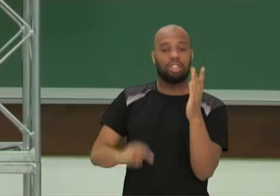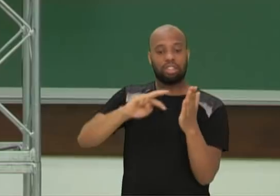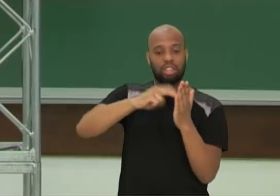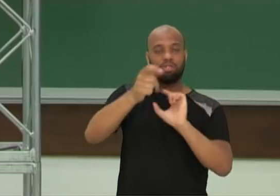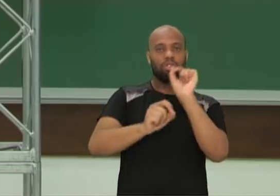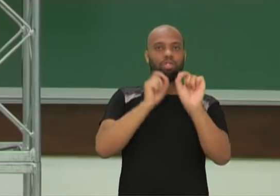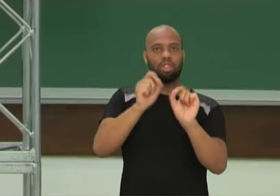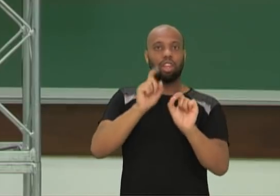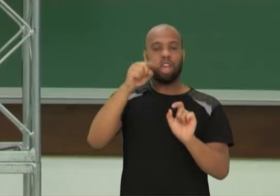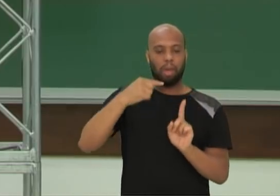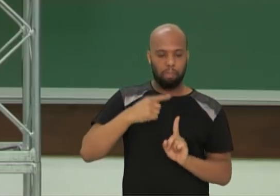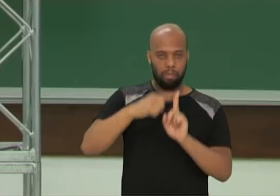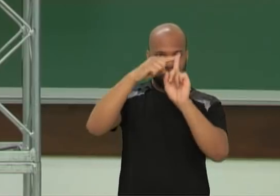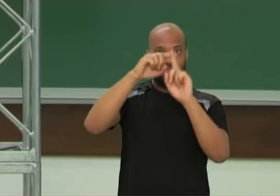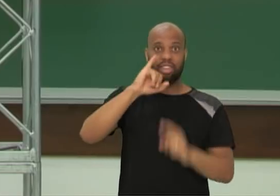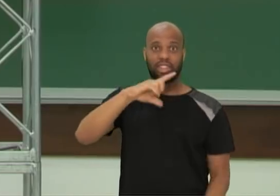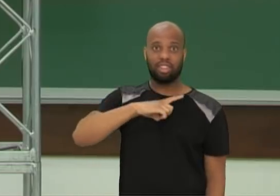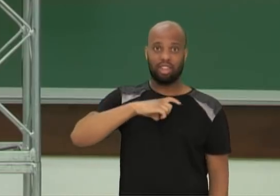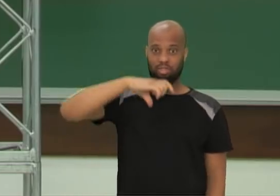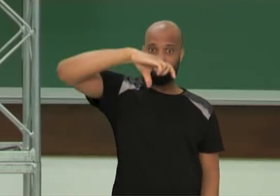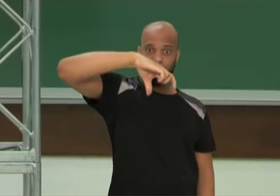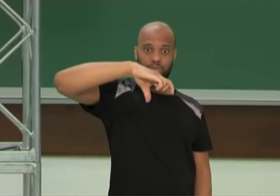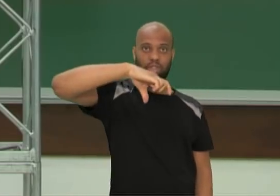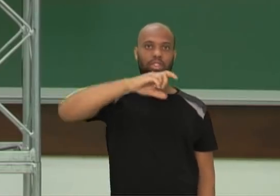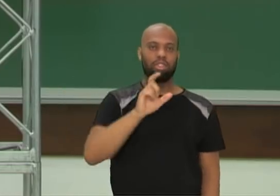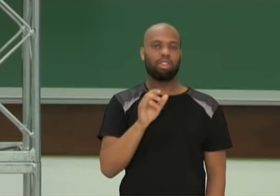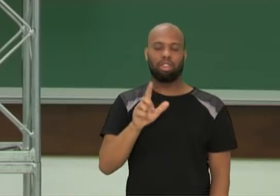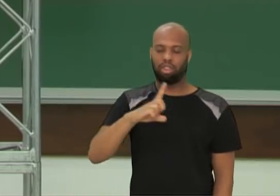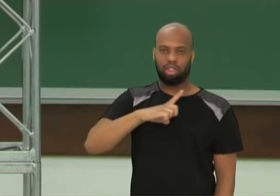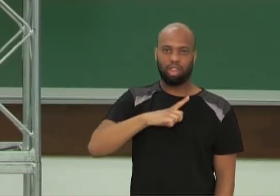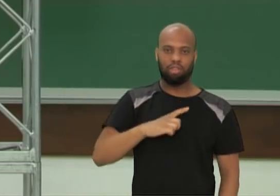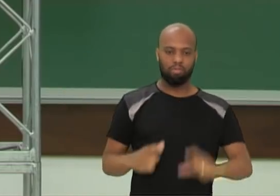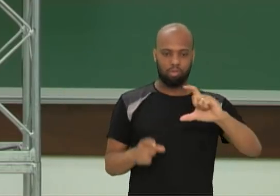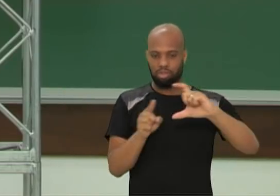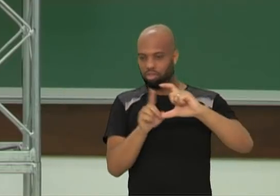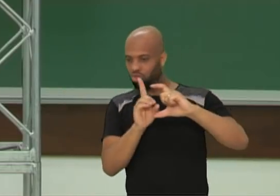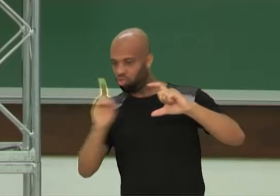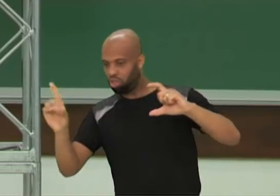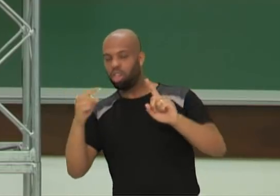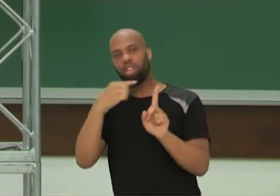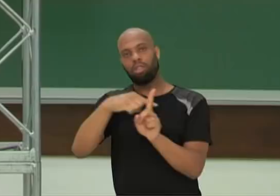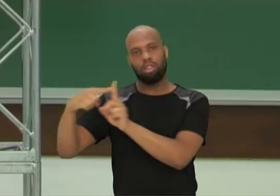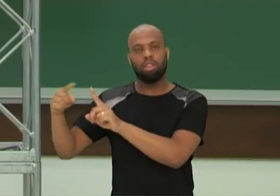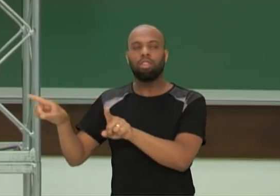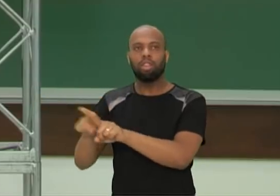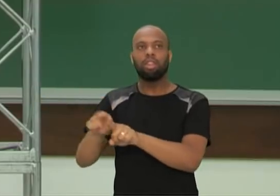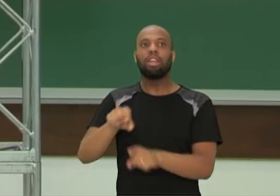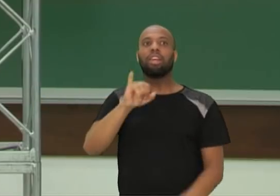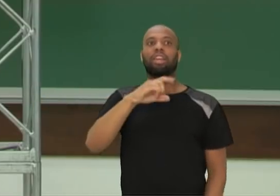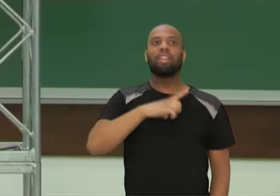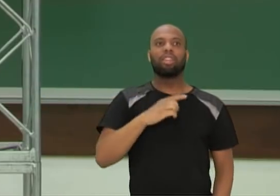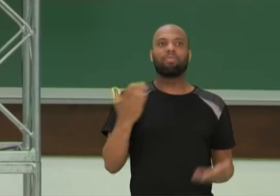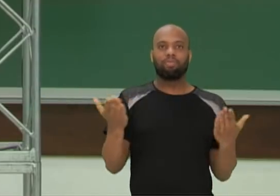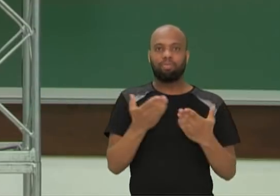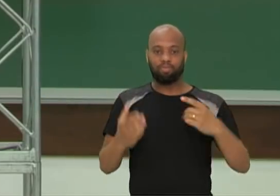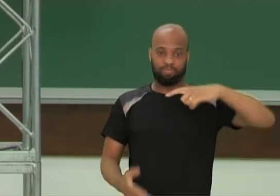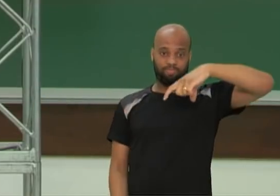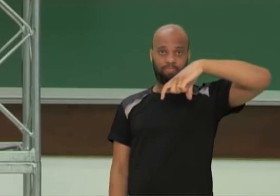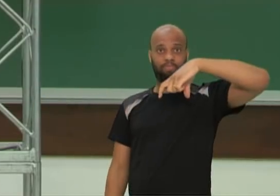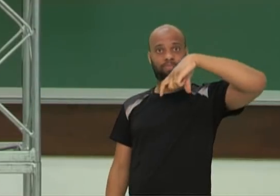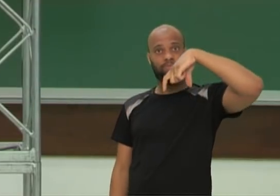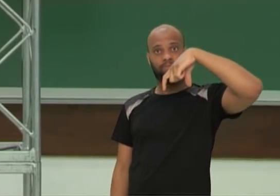ela aparece positiva. Quando está voltada para a direita, também aparece positiva. É o contrário, quando ela está virada para